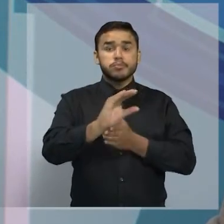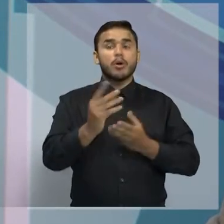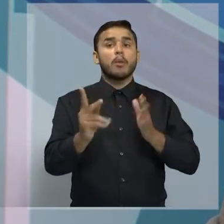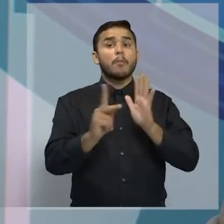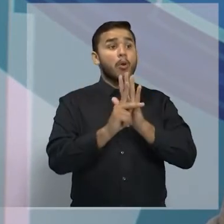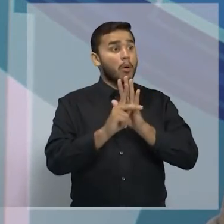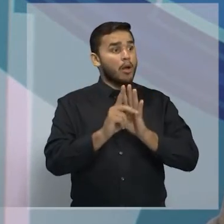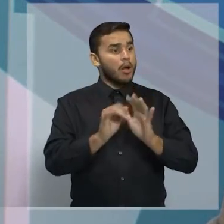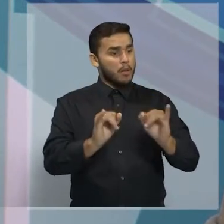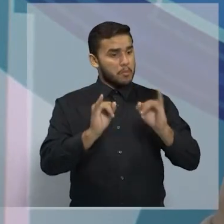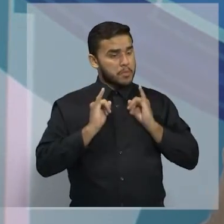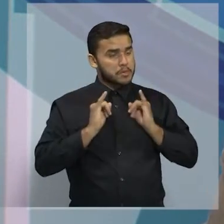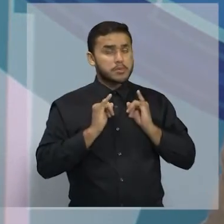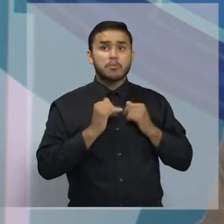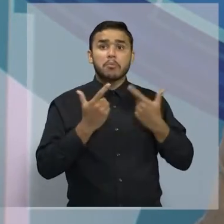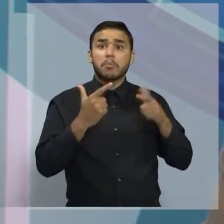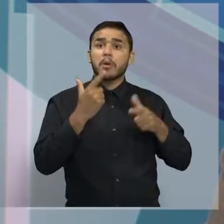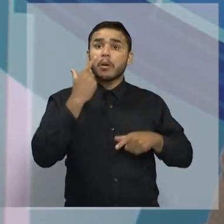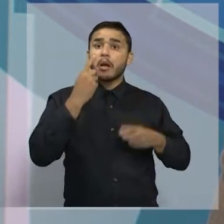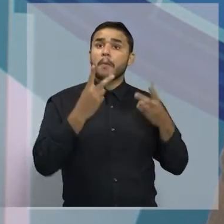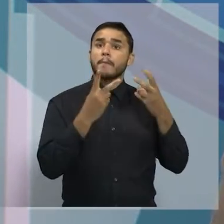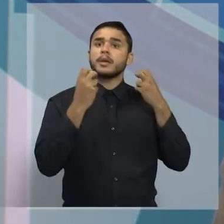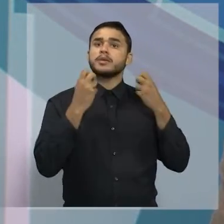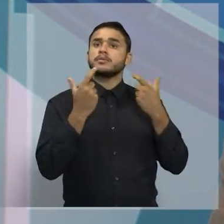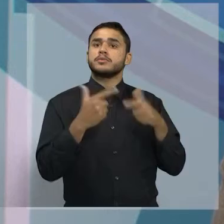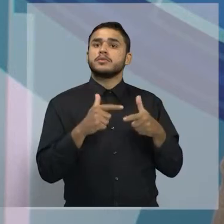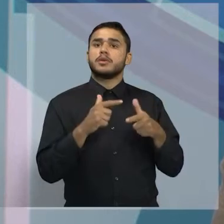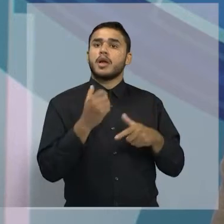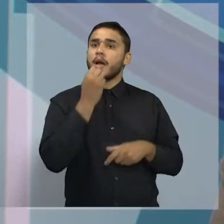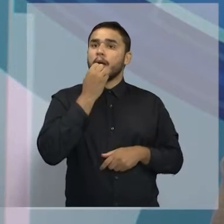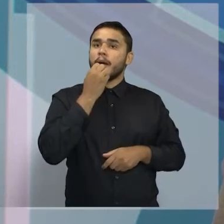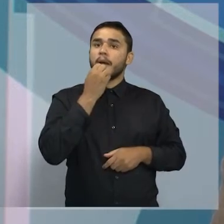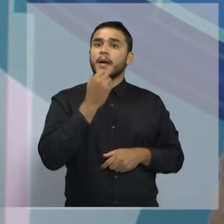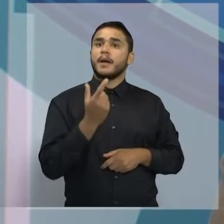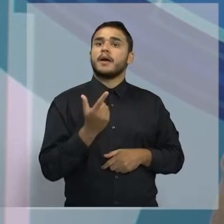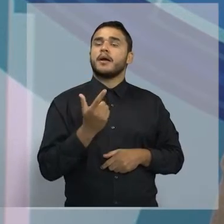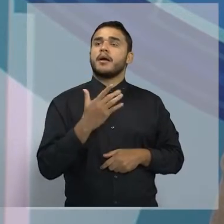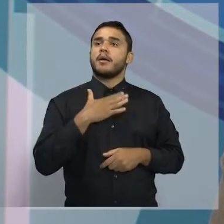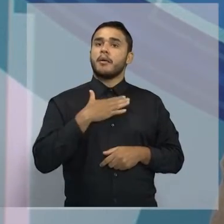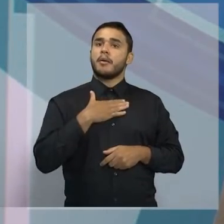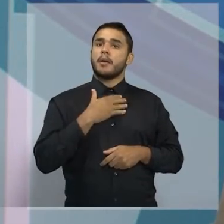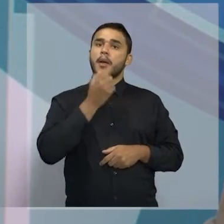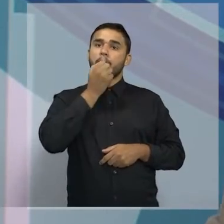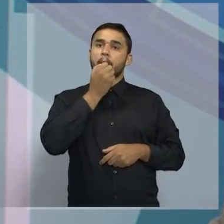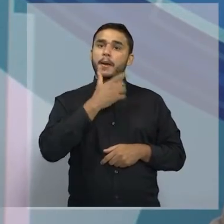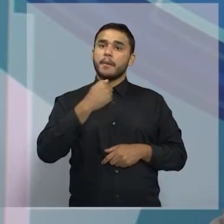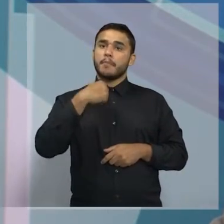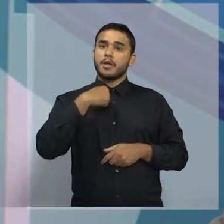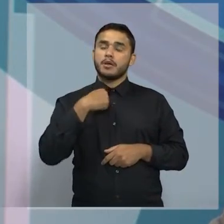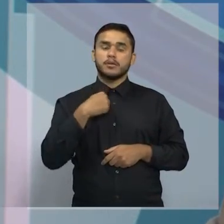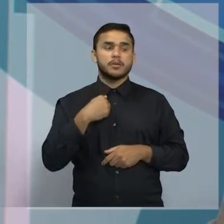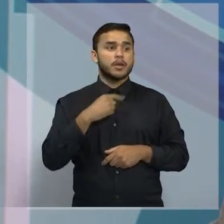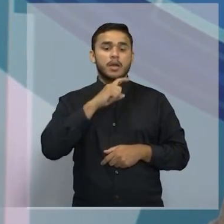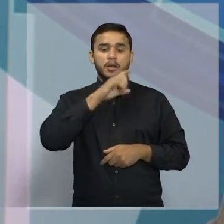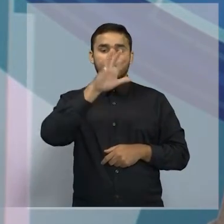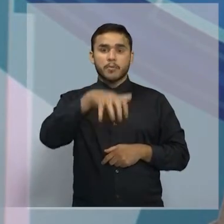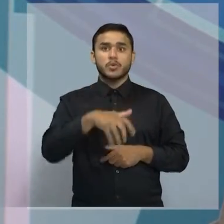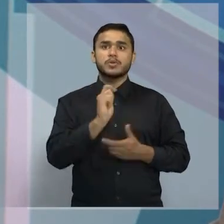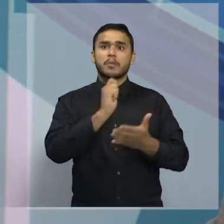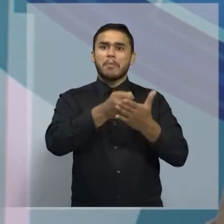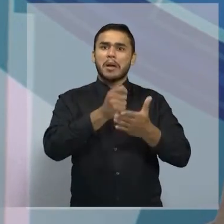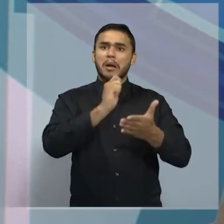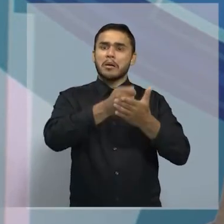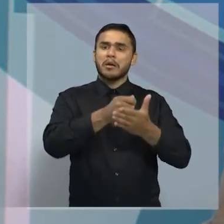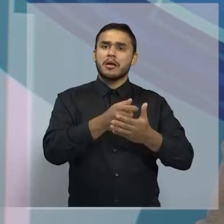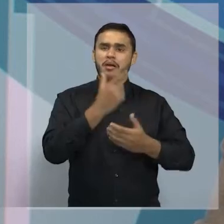para o sistema previdenciário, você não enxerga isso, Arnaldo, como contribuição para um benefício futuro. Você vê isso como o quê? Como um imposto. Como um